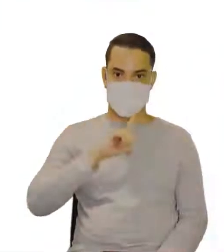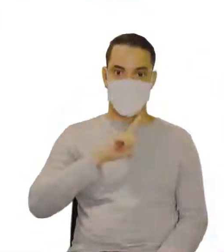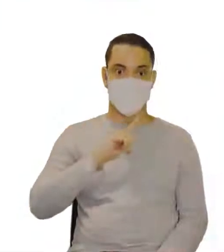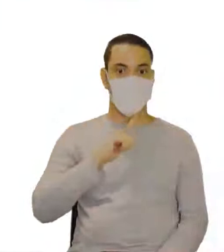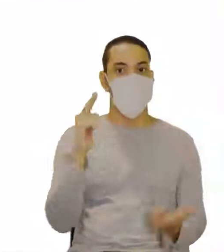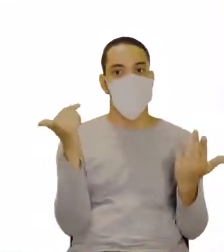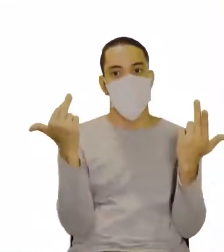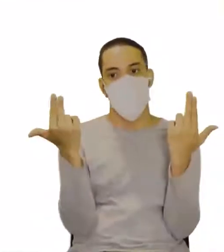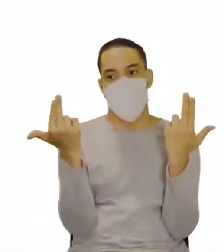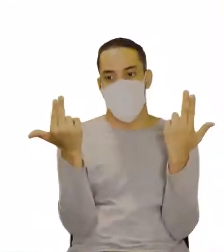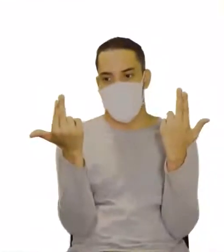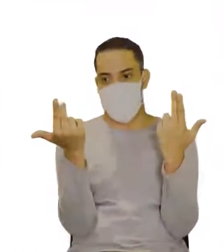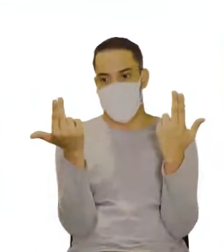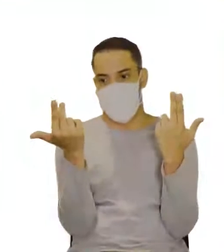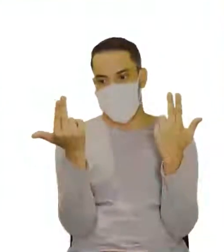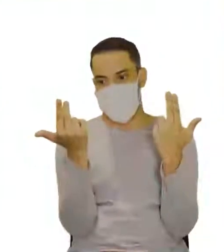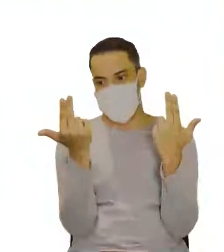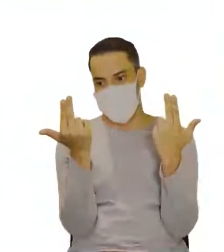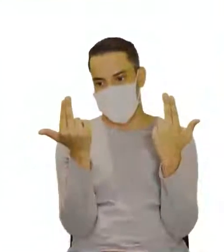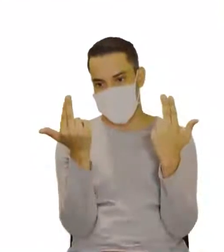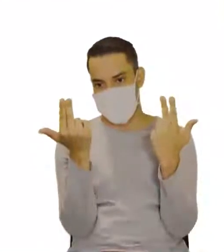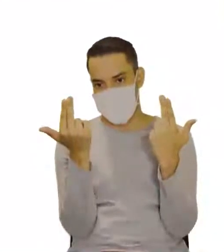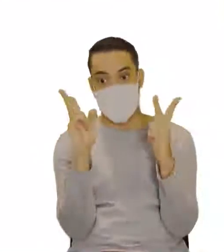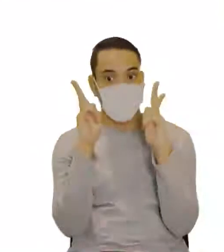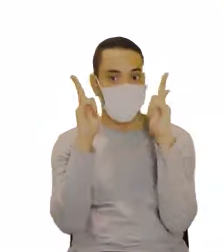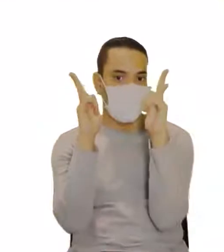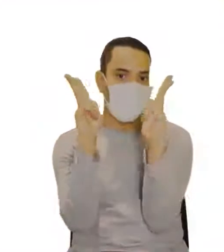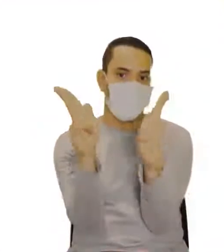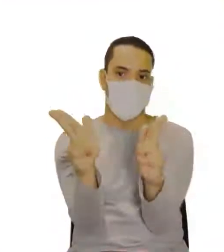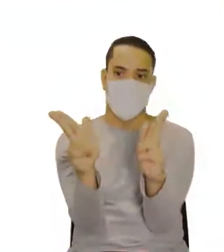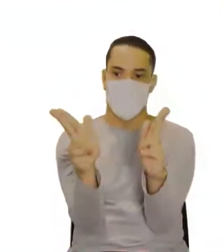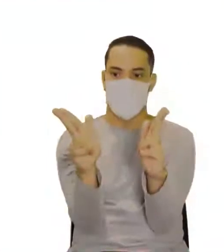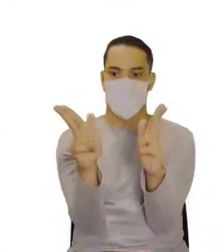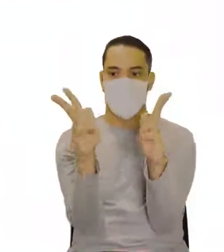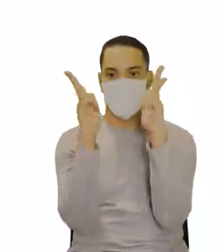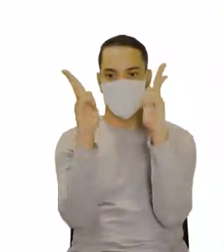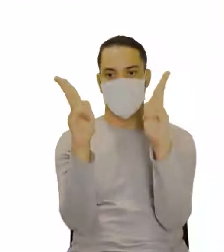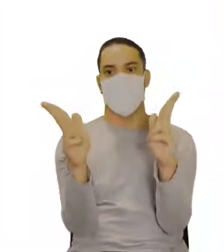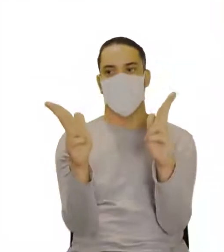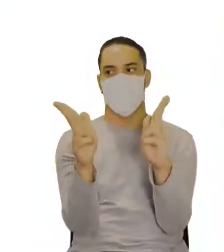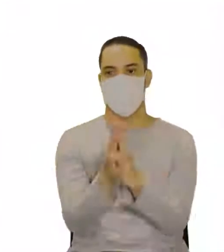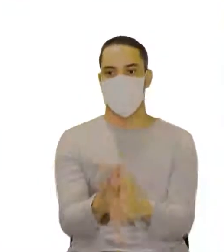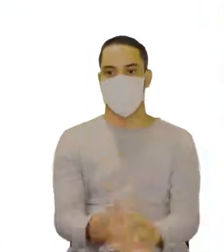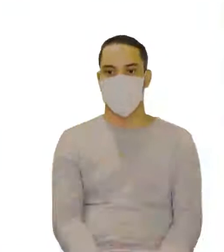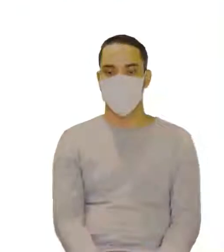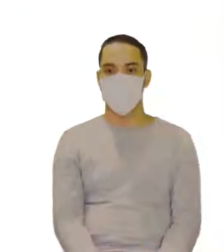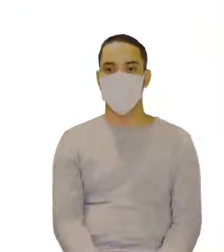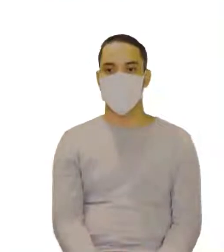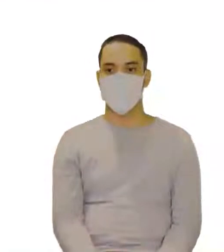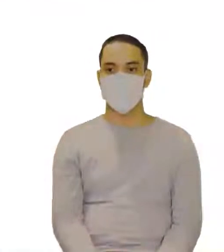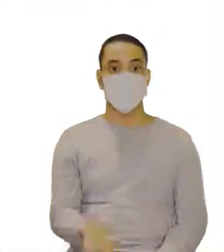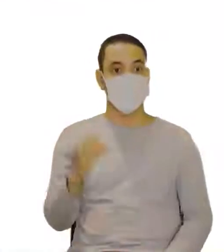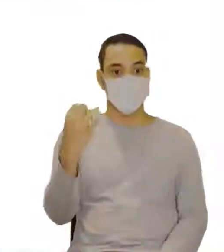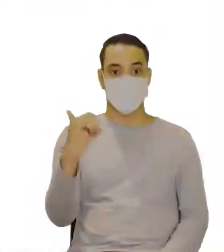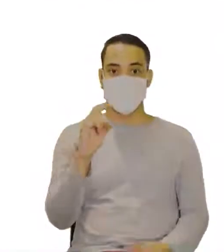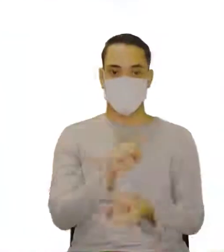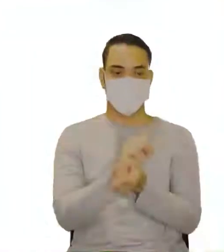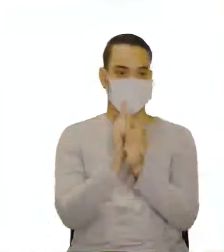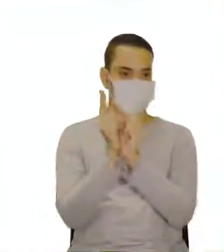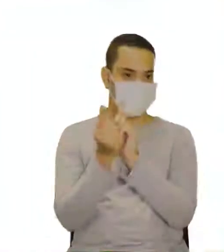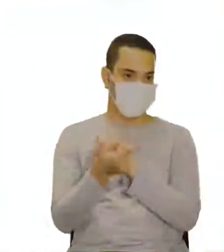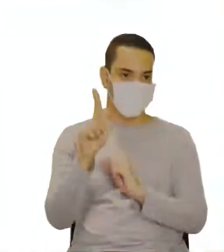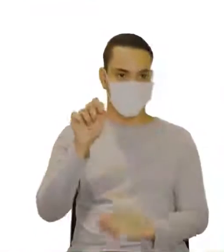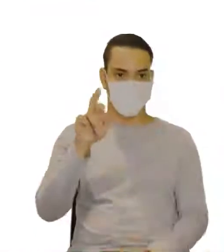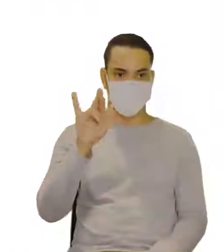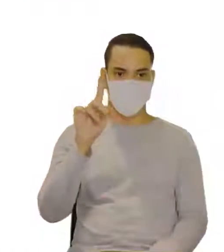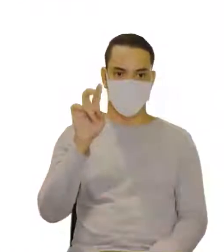eletromotriz iguais. Olha só, tá bem destacado aqui, ó, iguais, tá? Caso contrário, os geradores